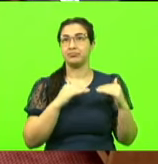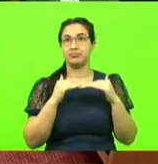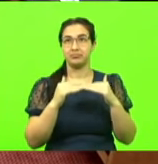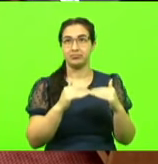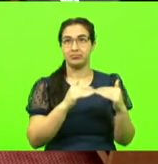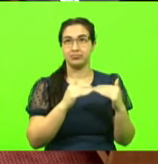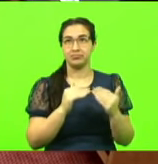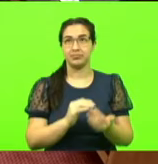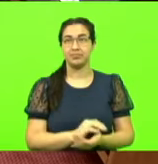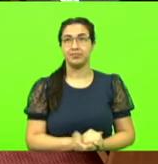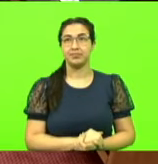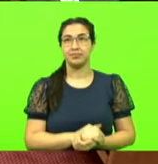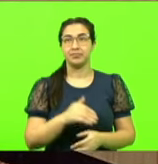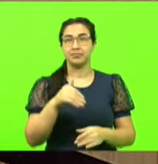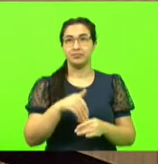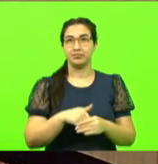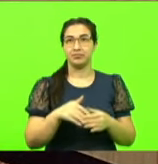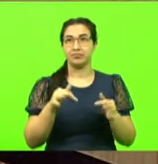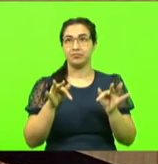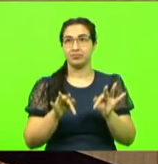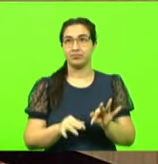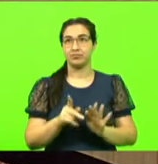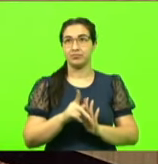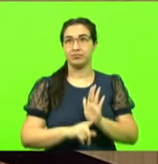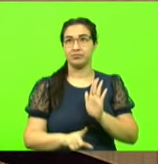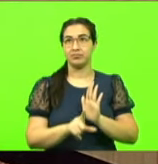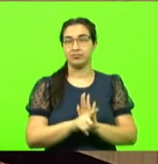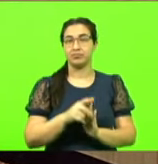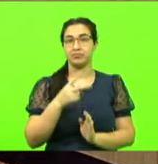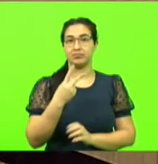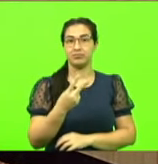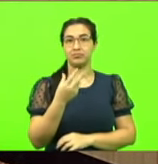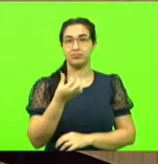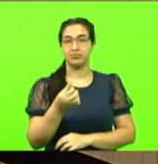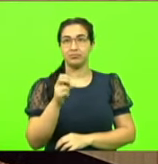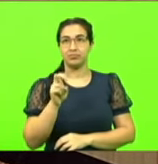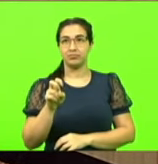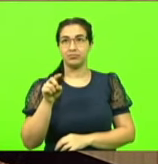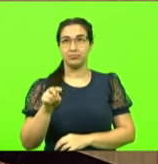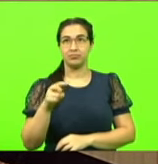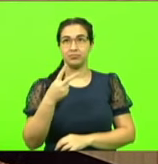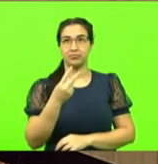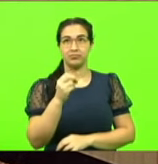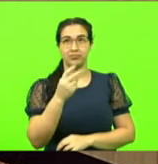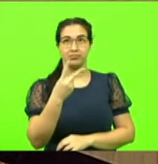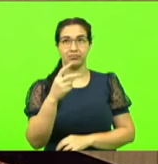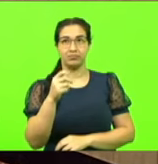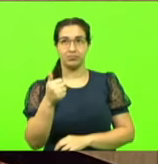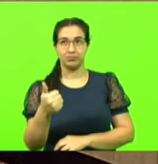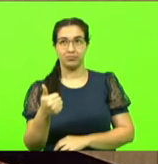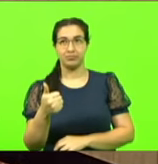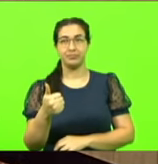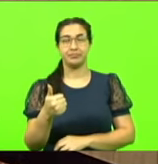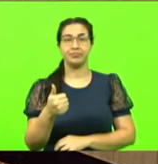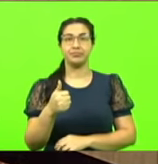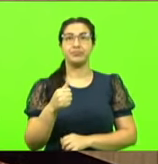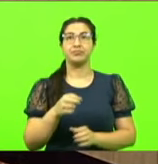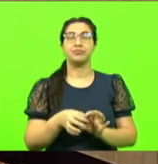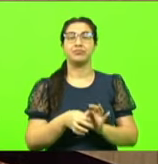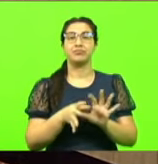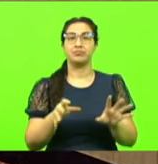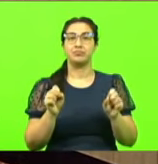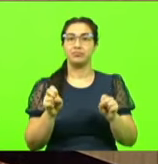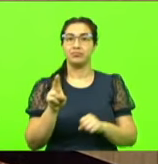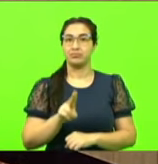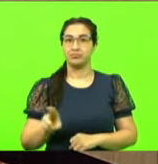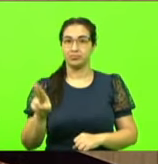unanimidade. Votação da redação final do projeto de lei 265.2 de 2021, autor Governo do Estado, autoriza a cessão de uso de imóvel